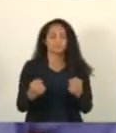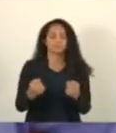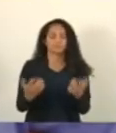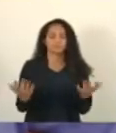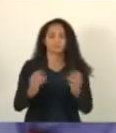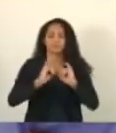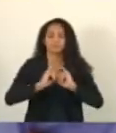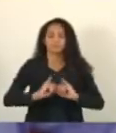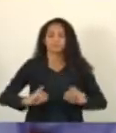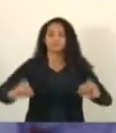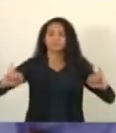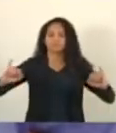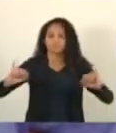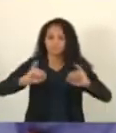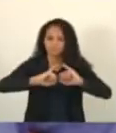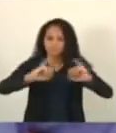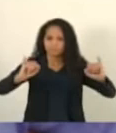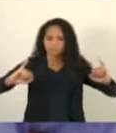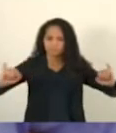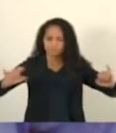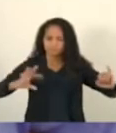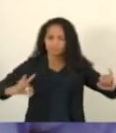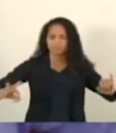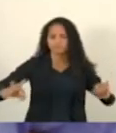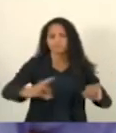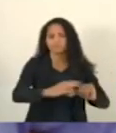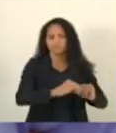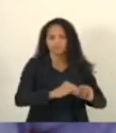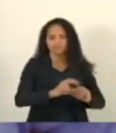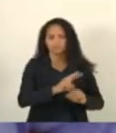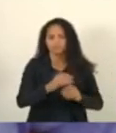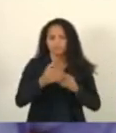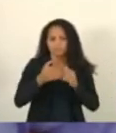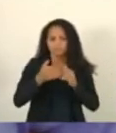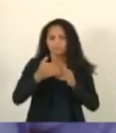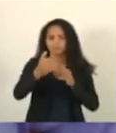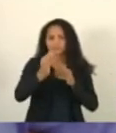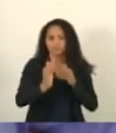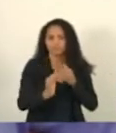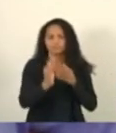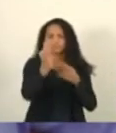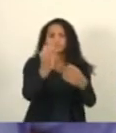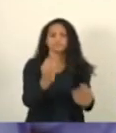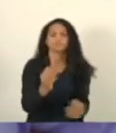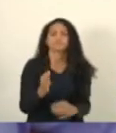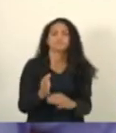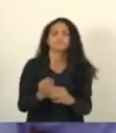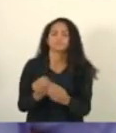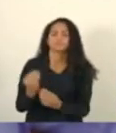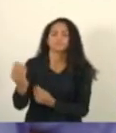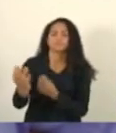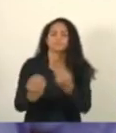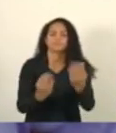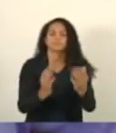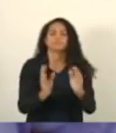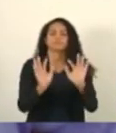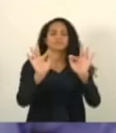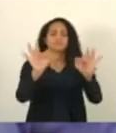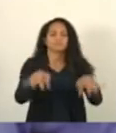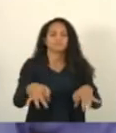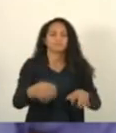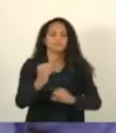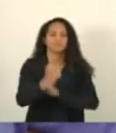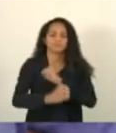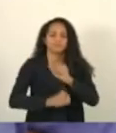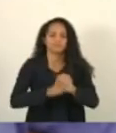anunciando possuem a previsão de serem entregues até o final deste